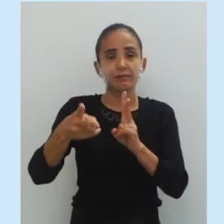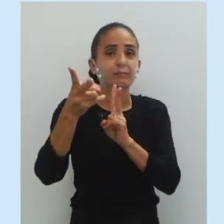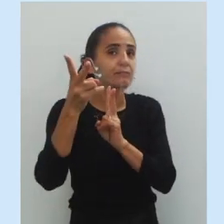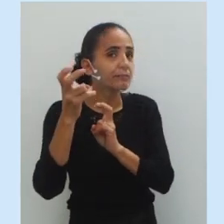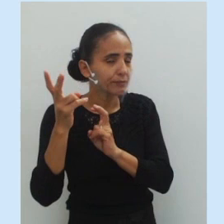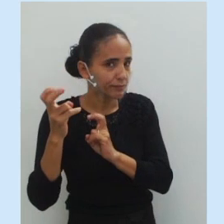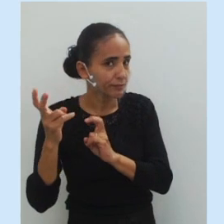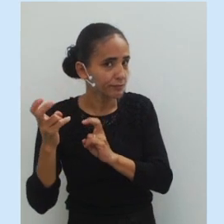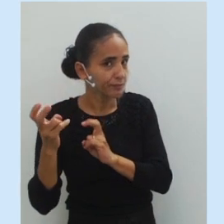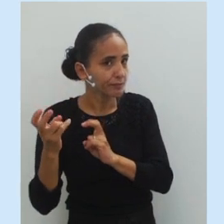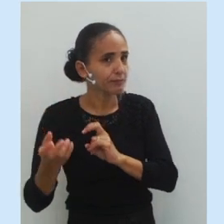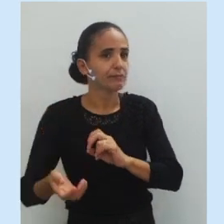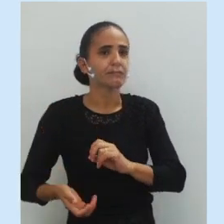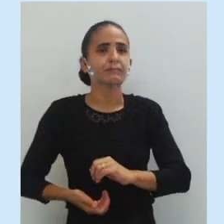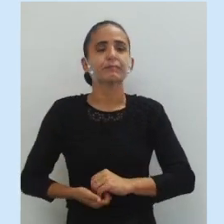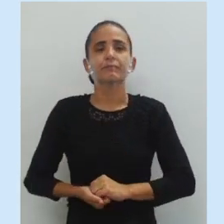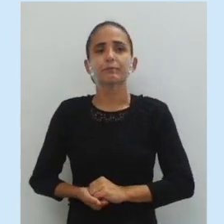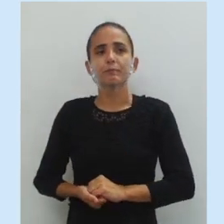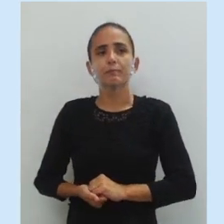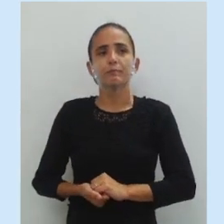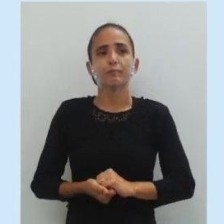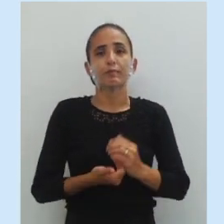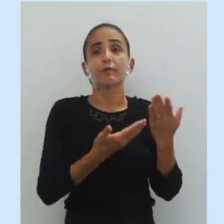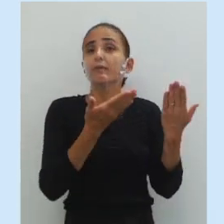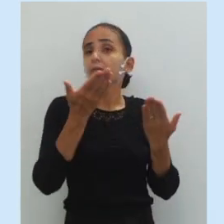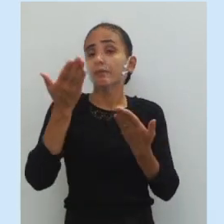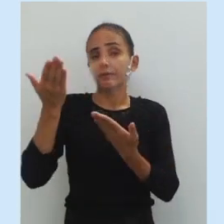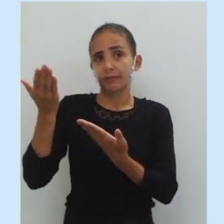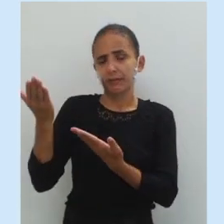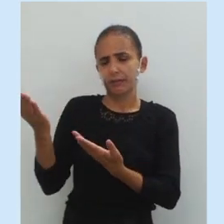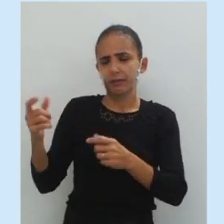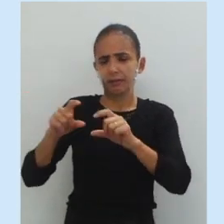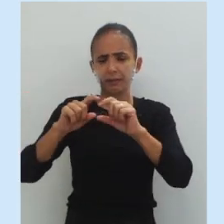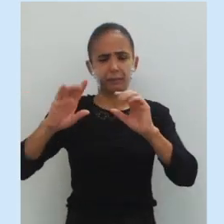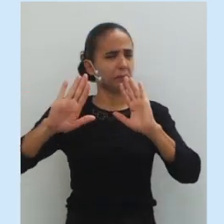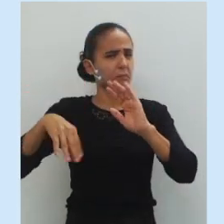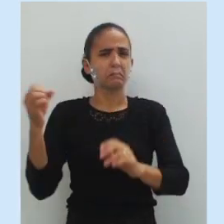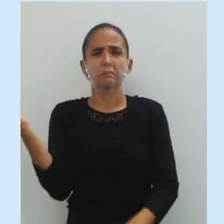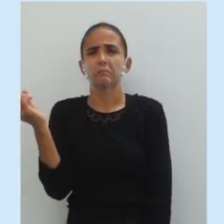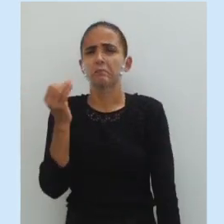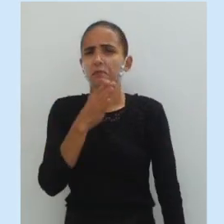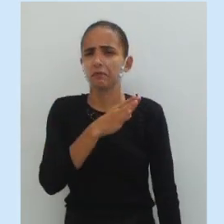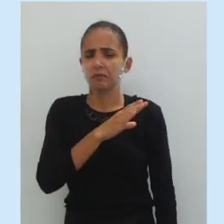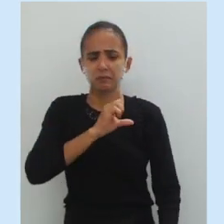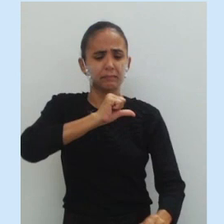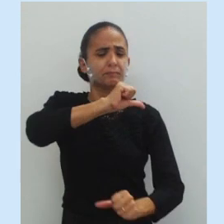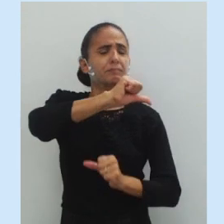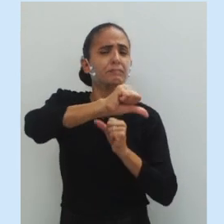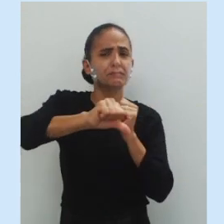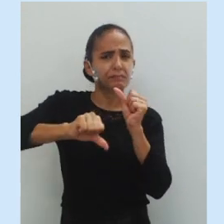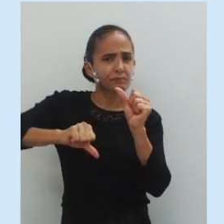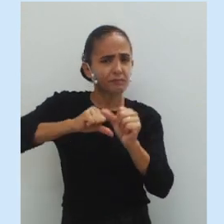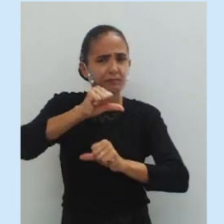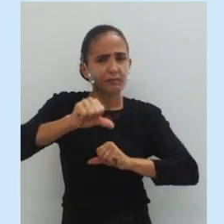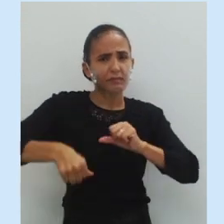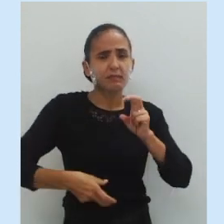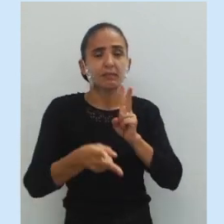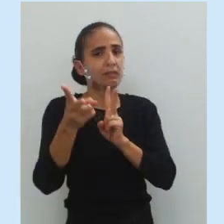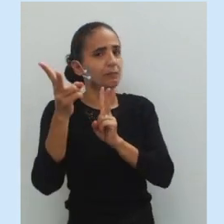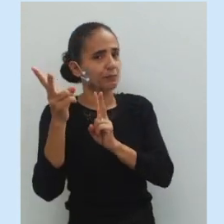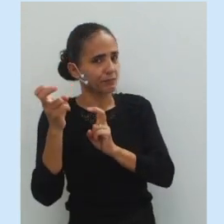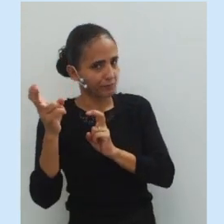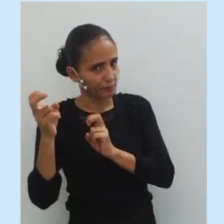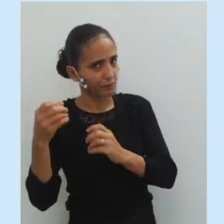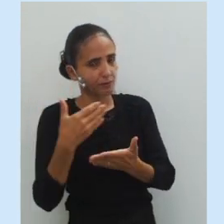primeiro tipo de inovação. A incremental, ou seja, melhoramentos e modificações. Se você